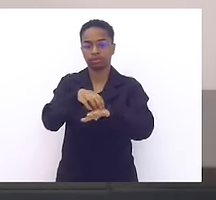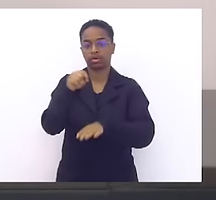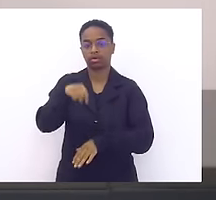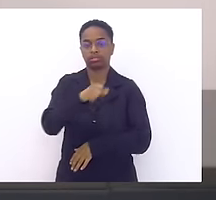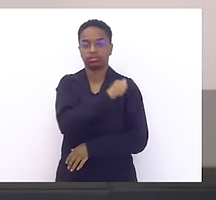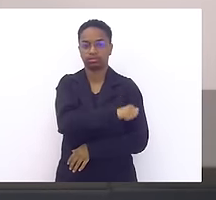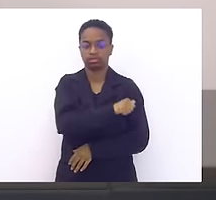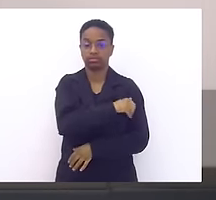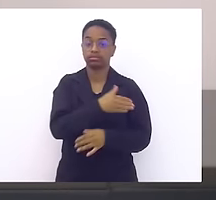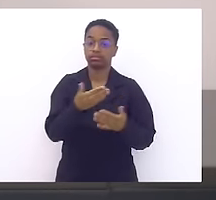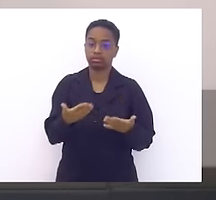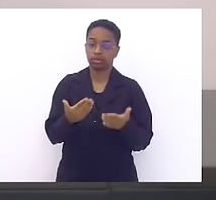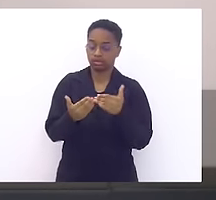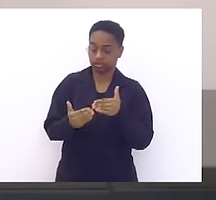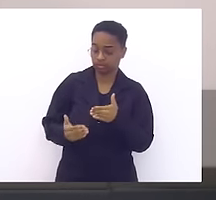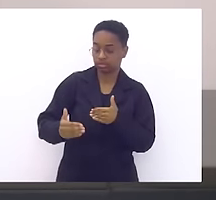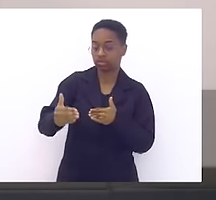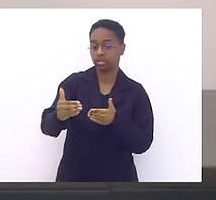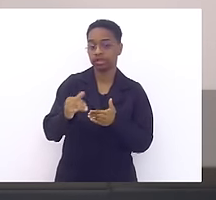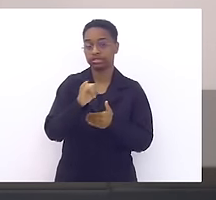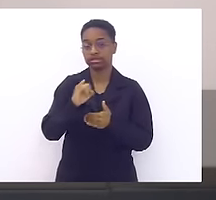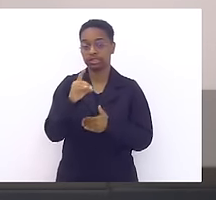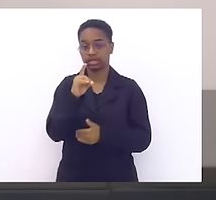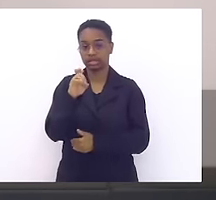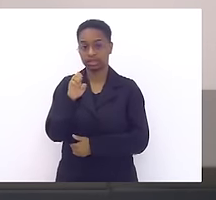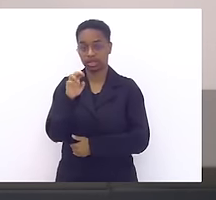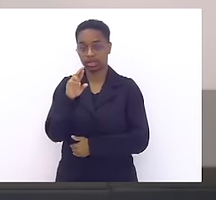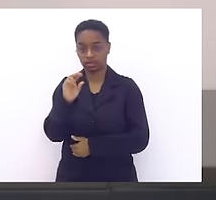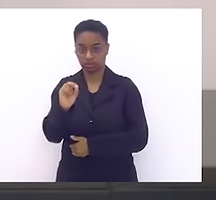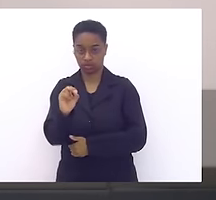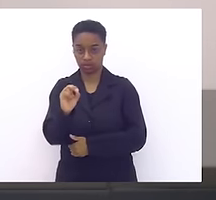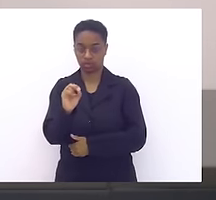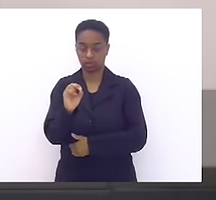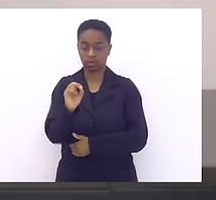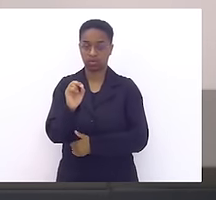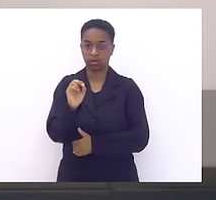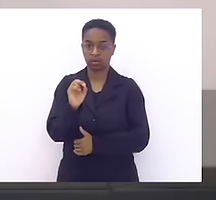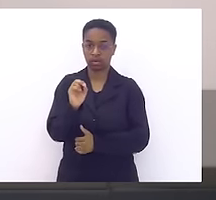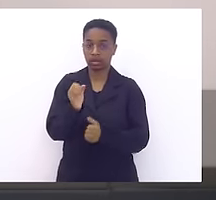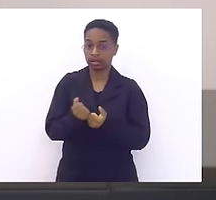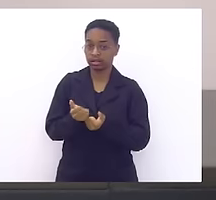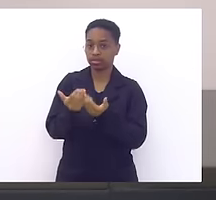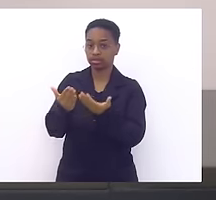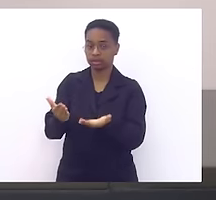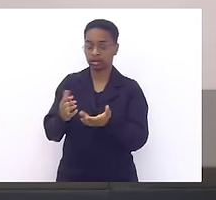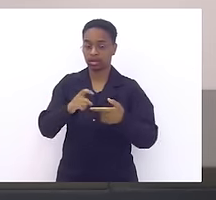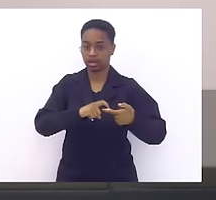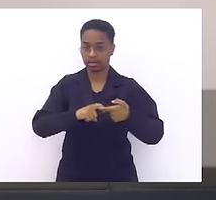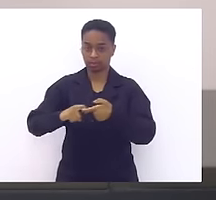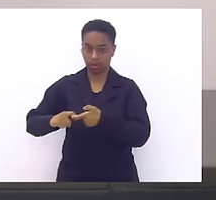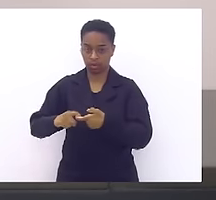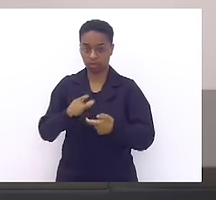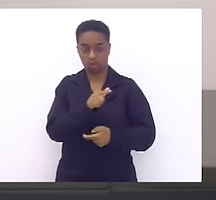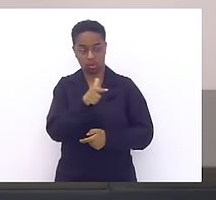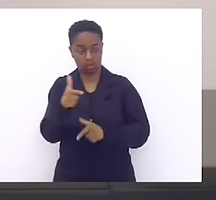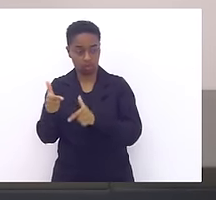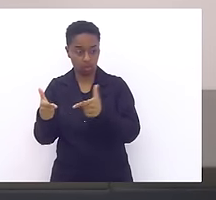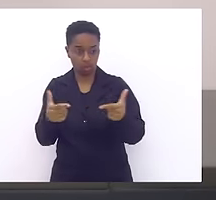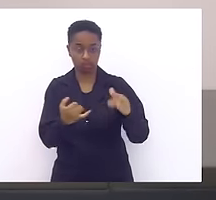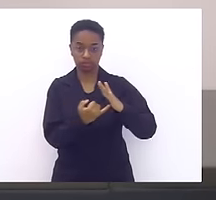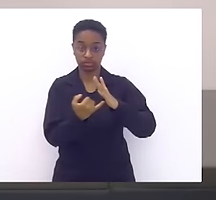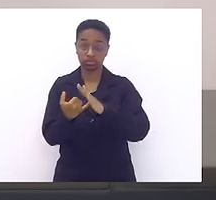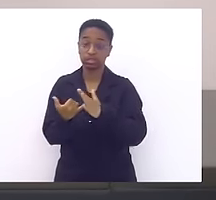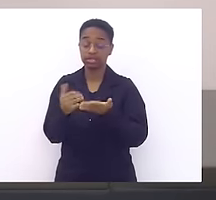a partir do momento que o Detro está suprindo está fornecendo reboque para outras instituições está